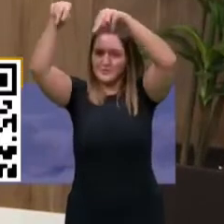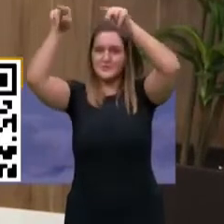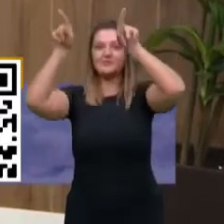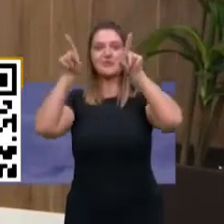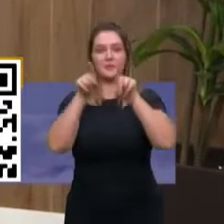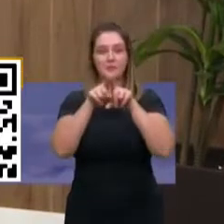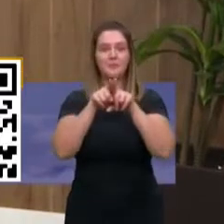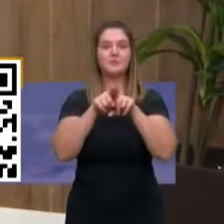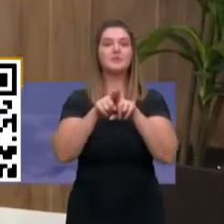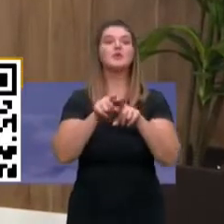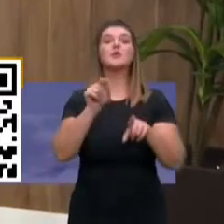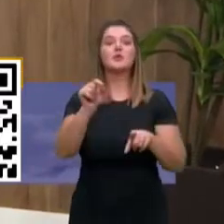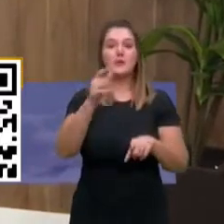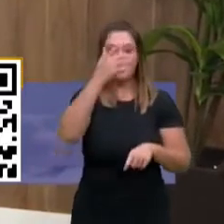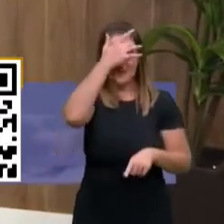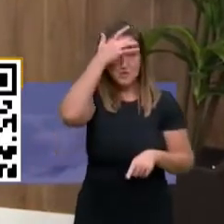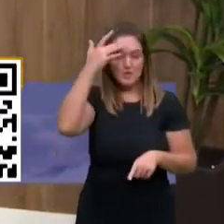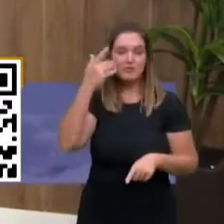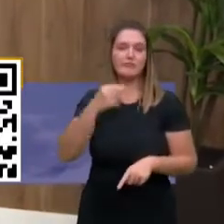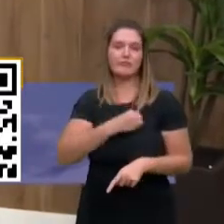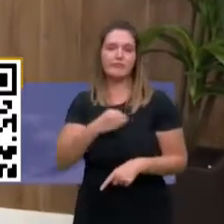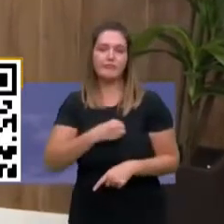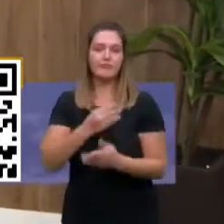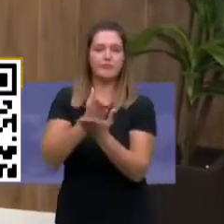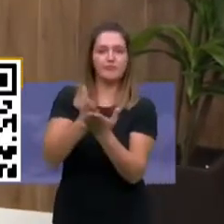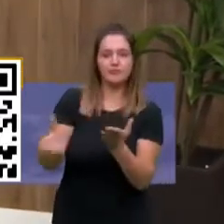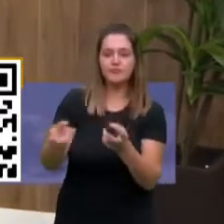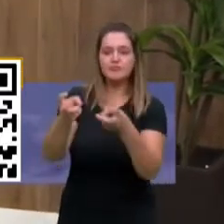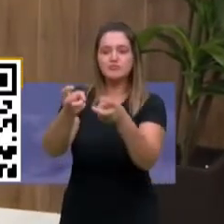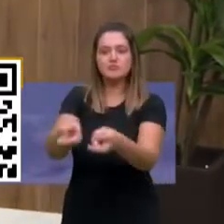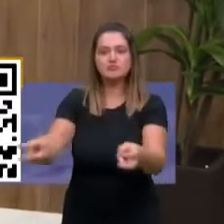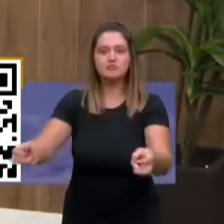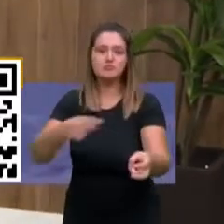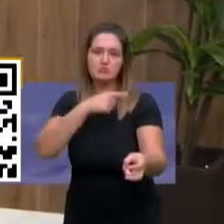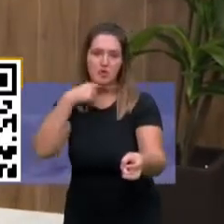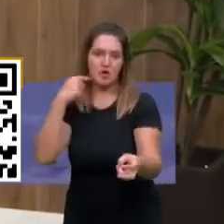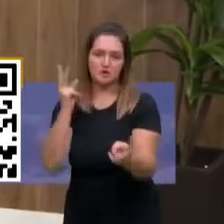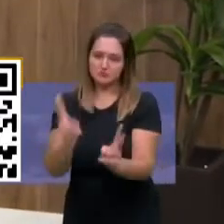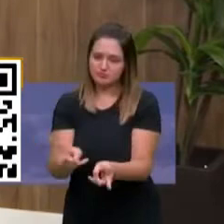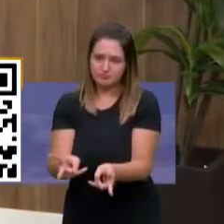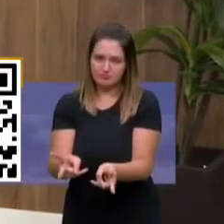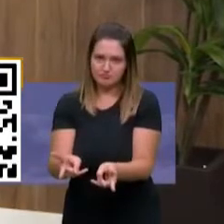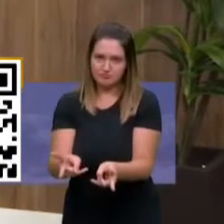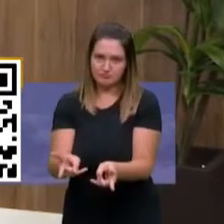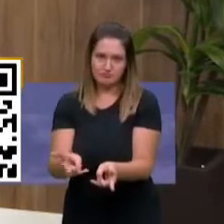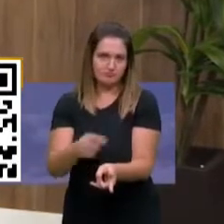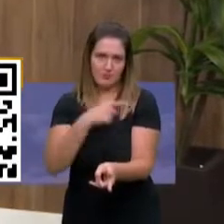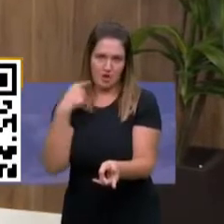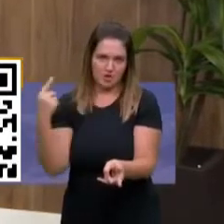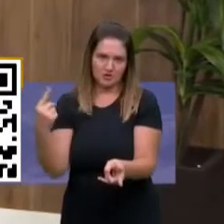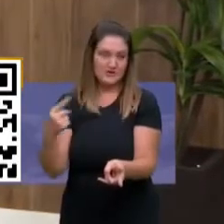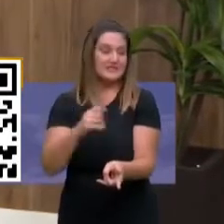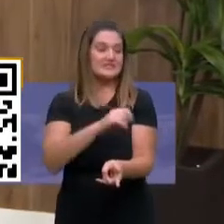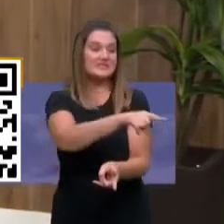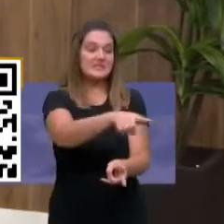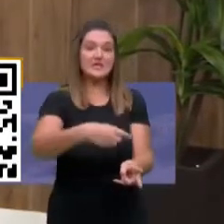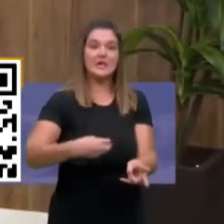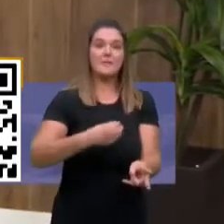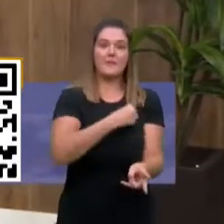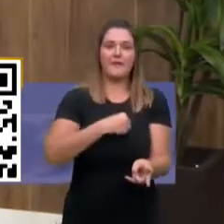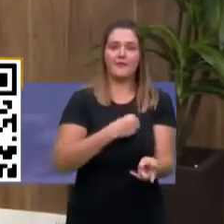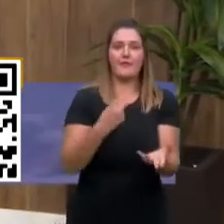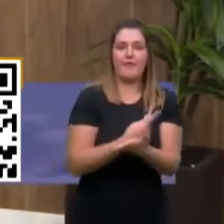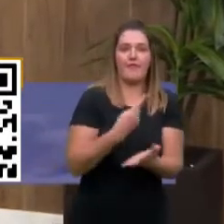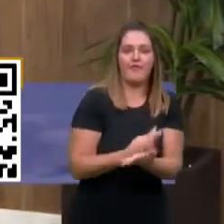volta de Cristo. Os ímpios ficarão mortos. E os ímpios que estiverem vivos morrerão na volta de Cristo. De maneira que na volta de